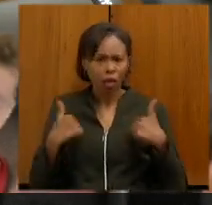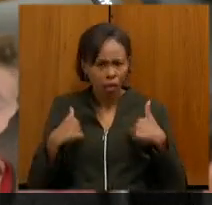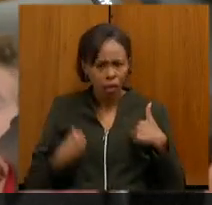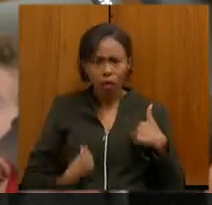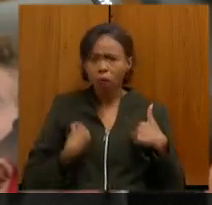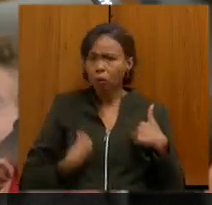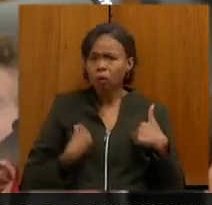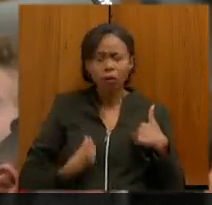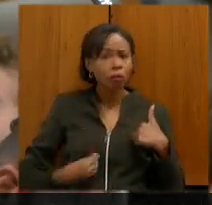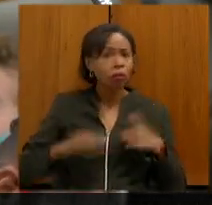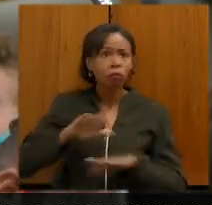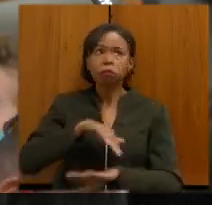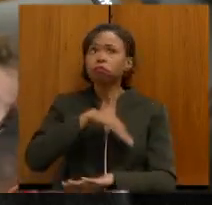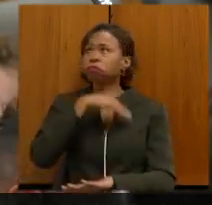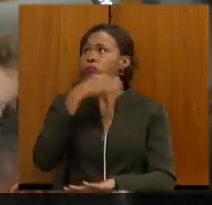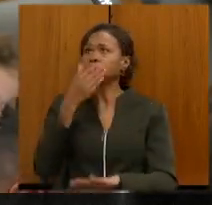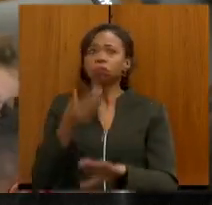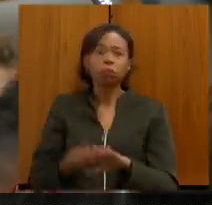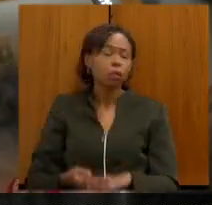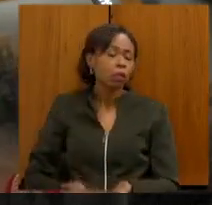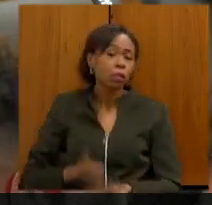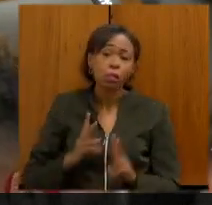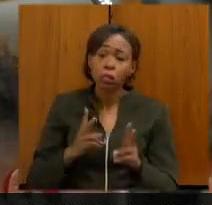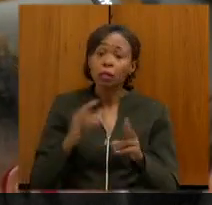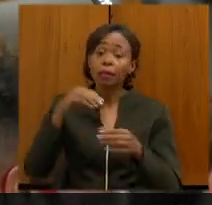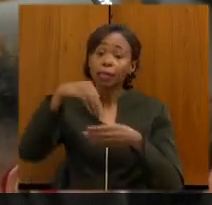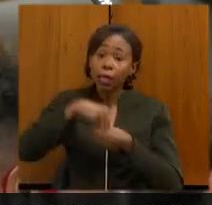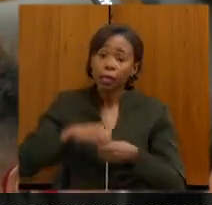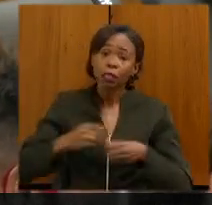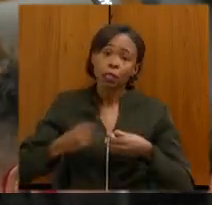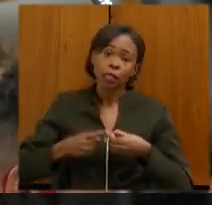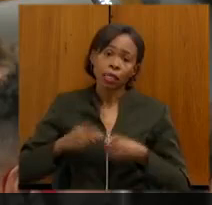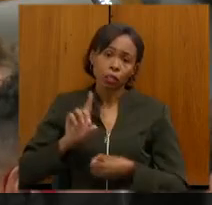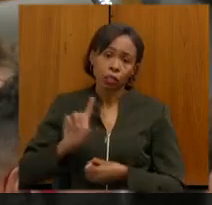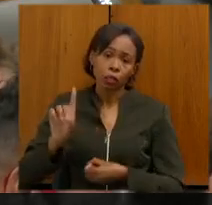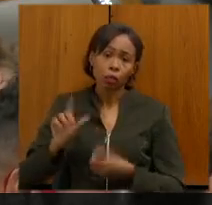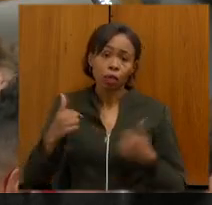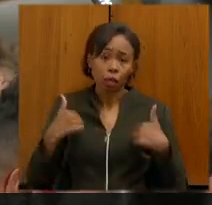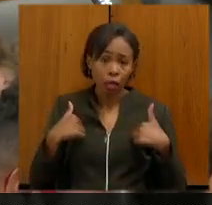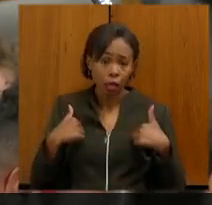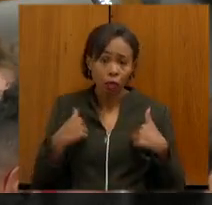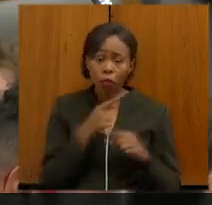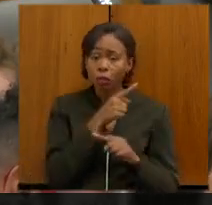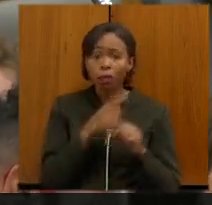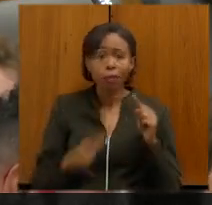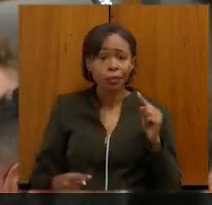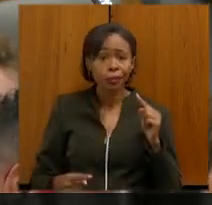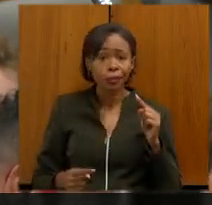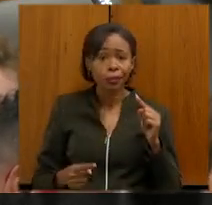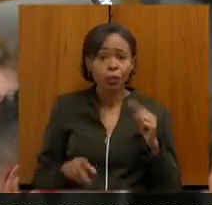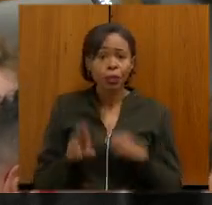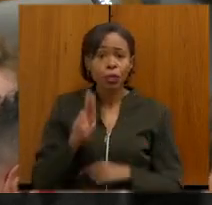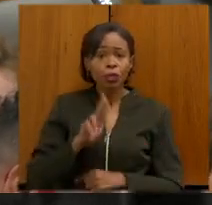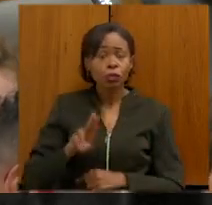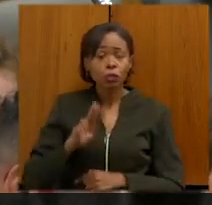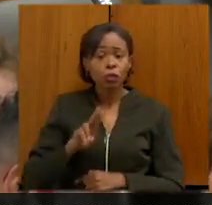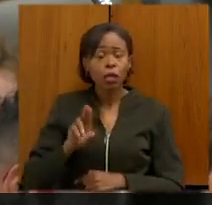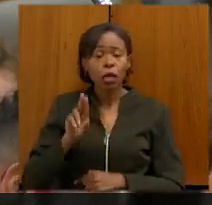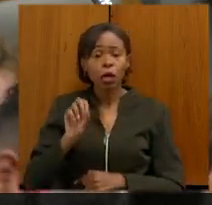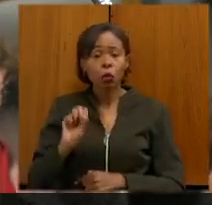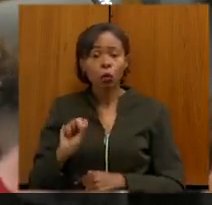dentro da Cidade de Deus hoje eu sou privado de usar o SUS que tem dentro da Cidade de Deus e tem que